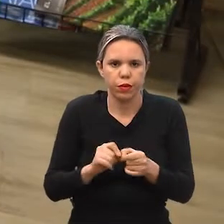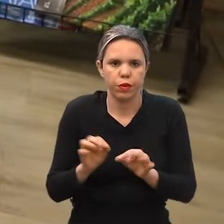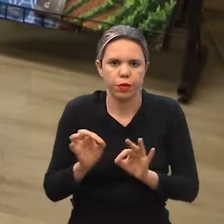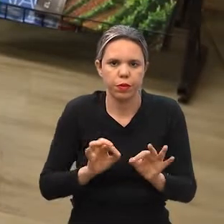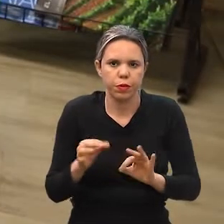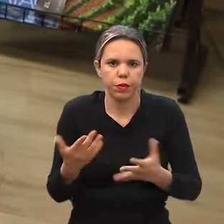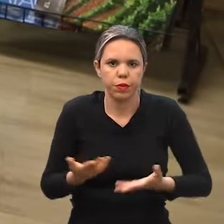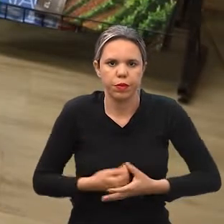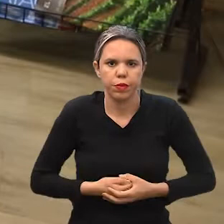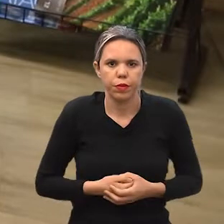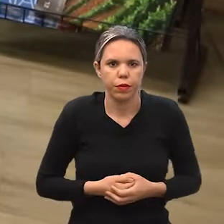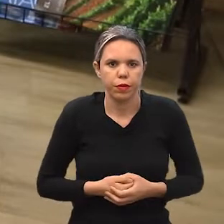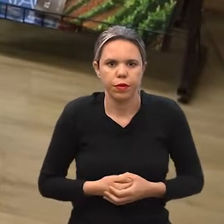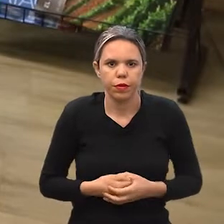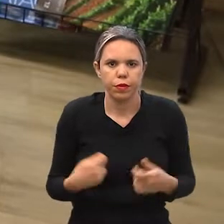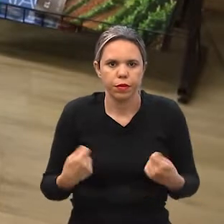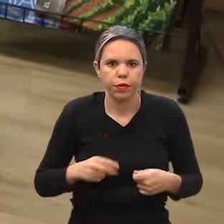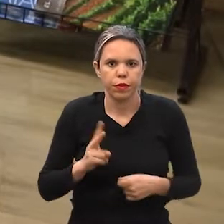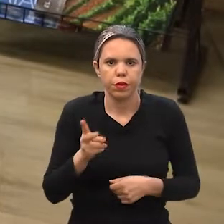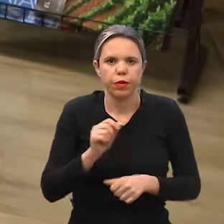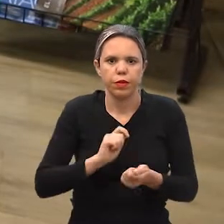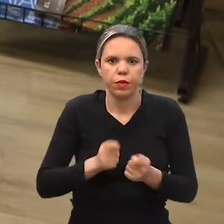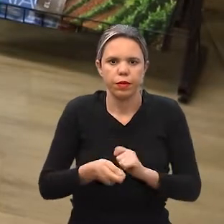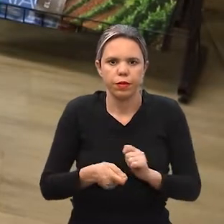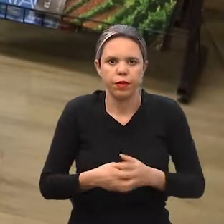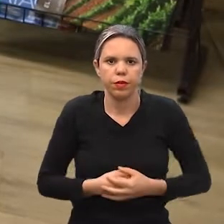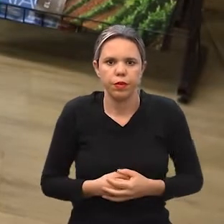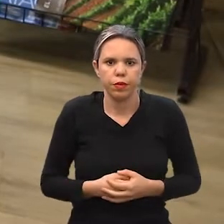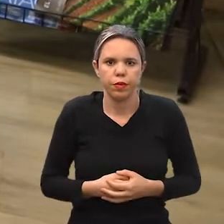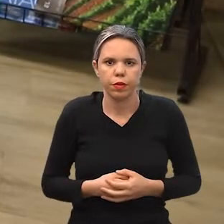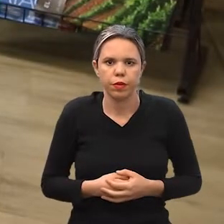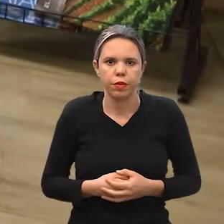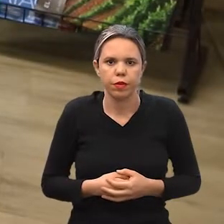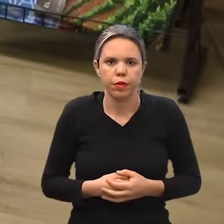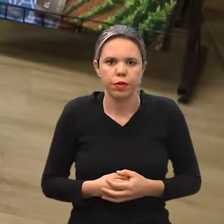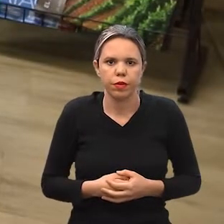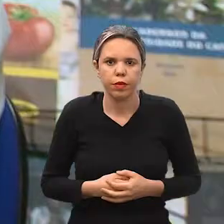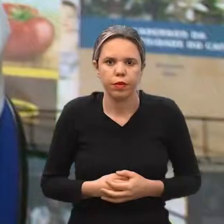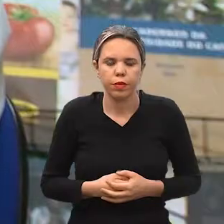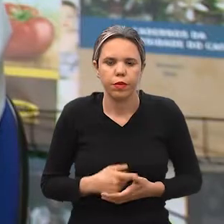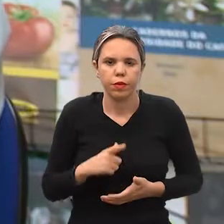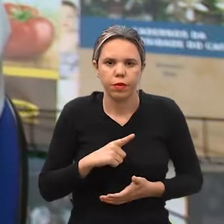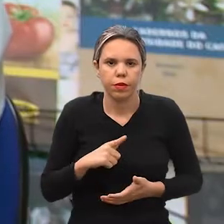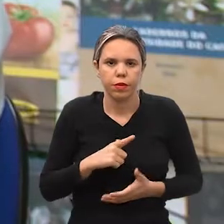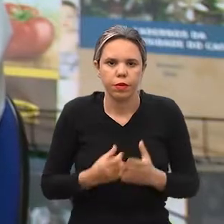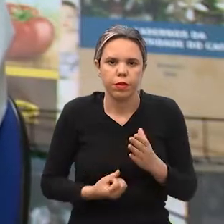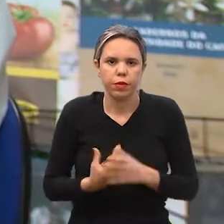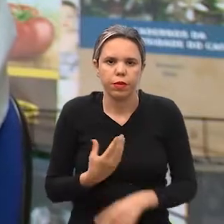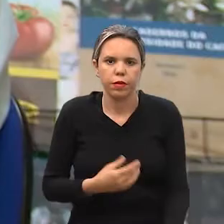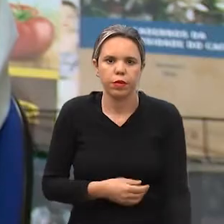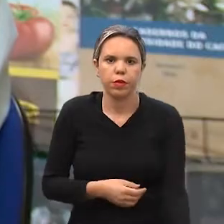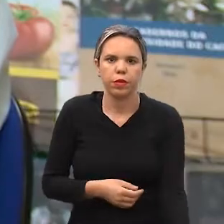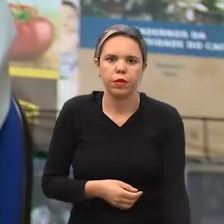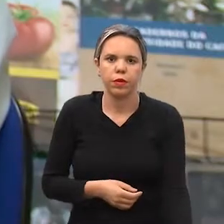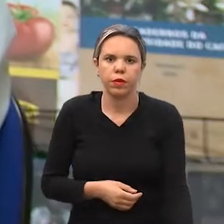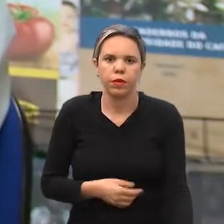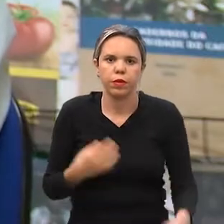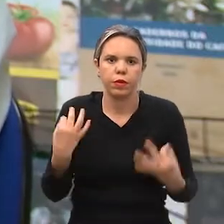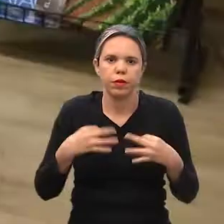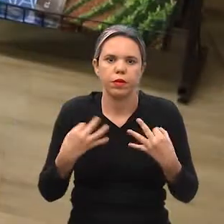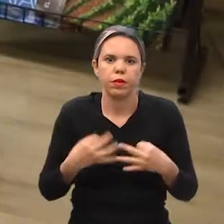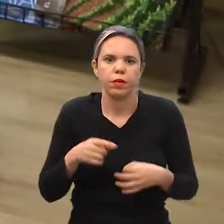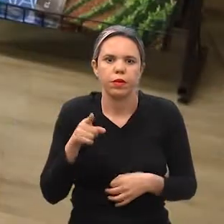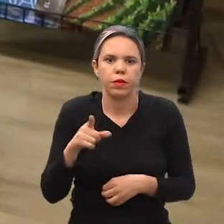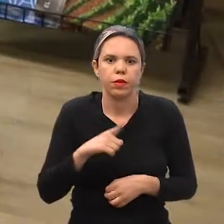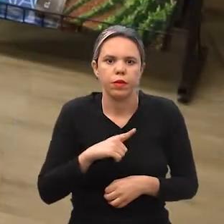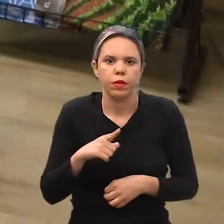feitas, então a gente precisa sempre se reinventar e se adequar àquilo que tem surgido. Perfeito. Se